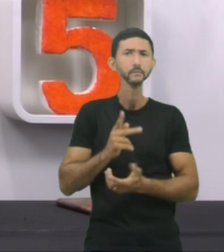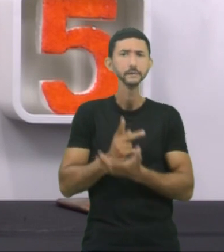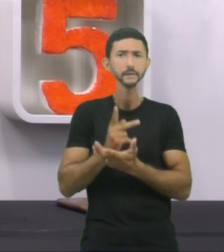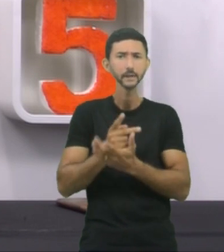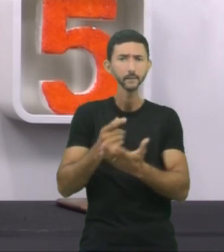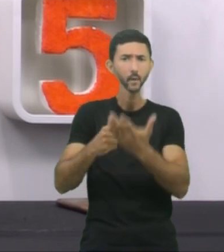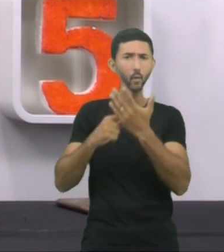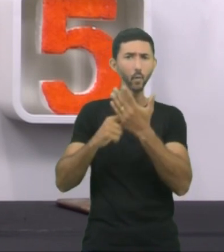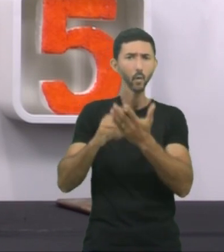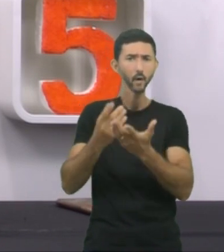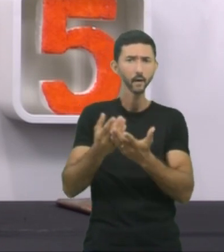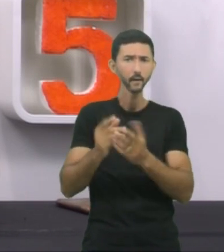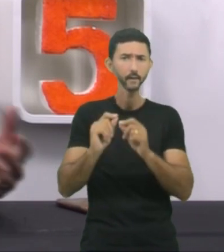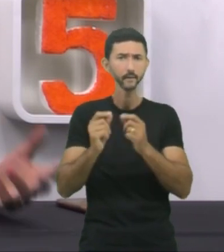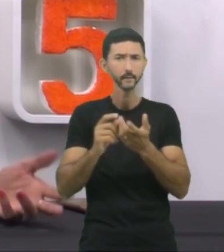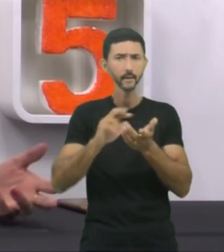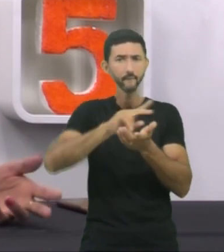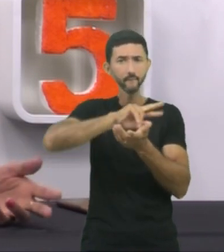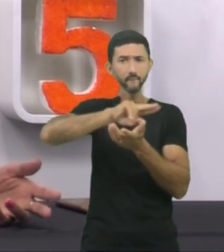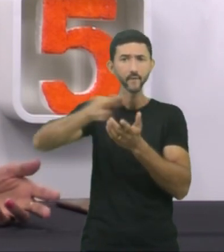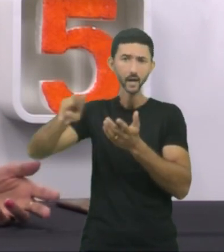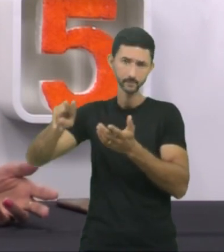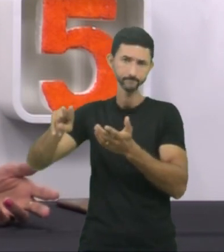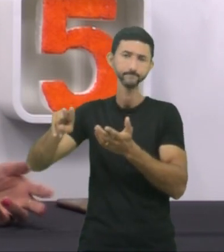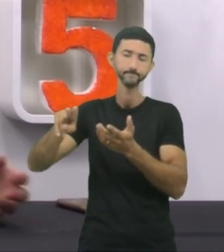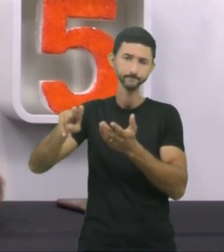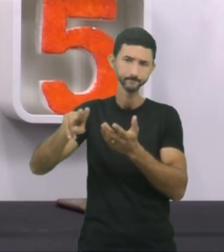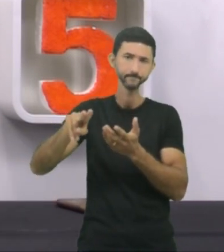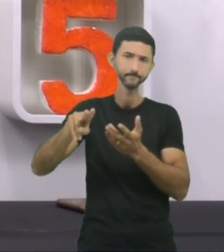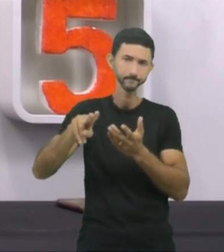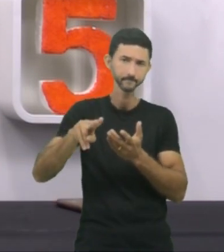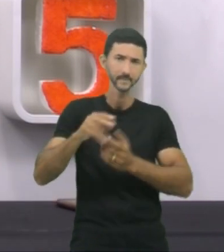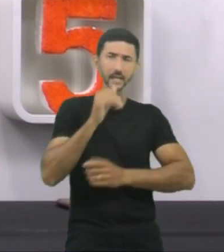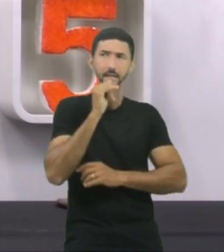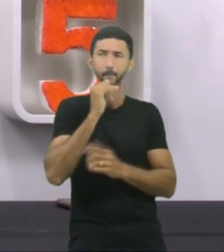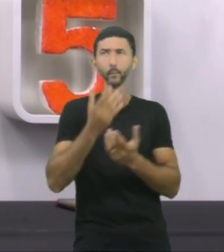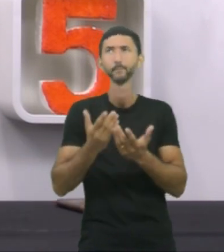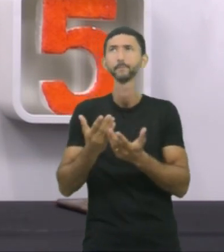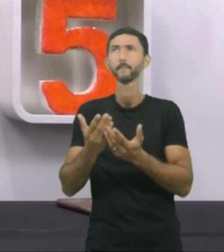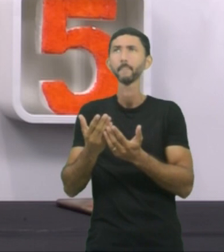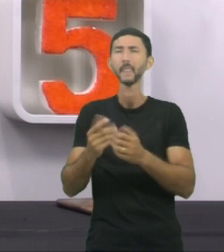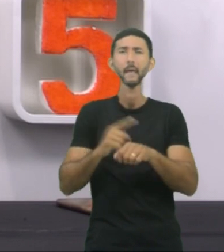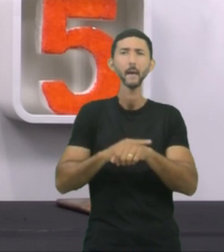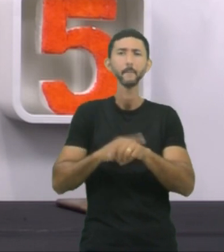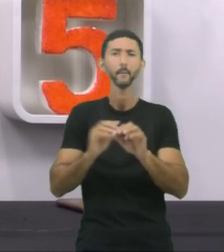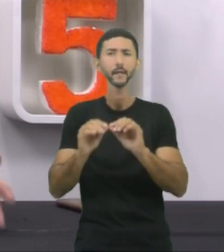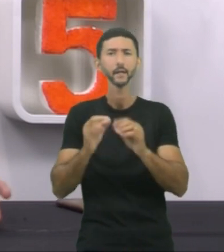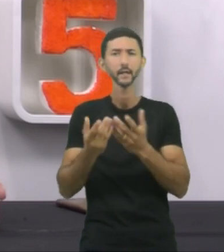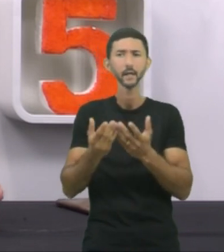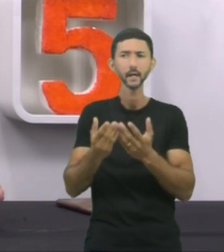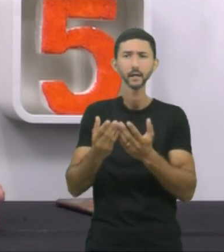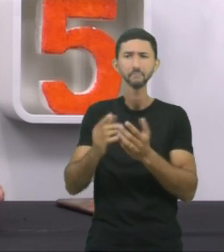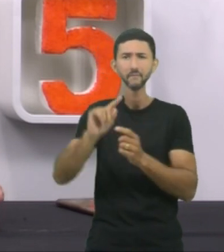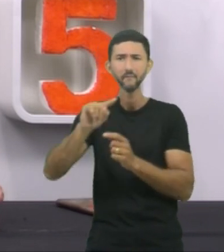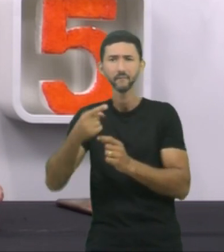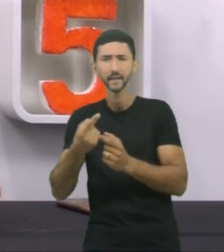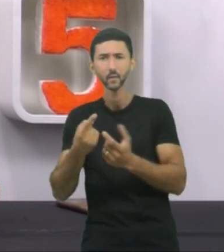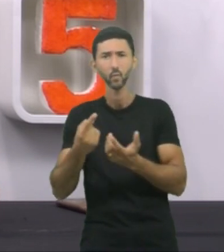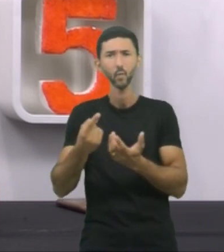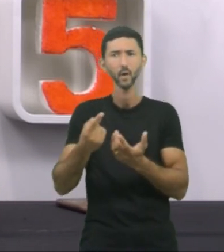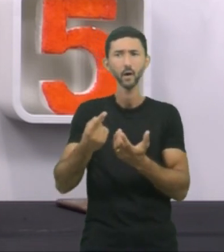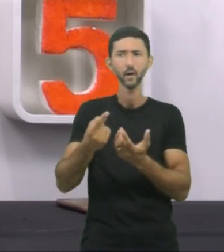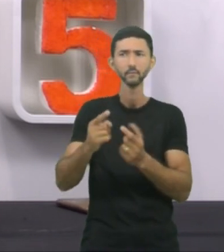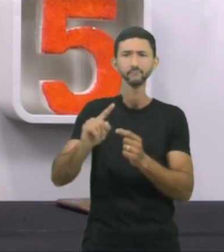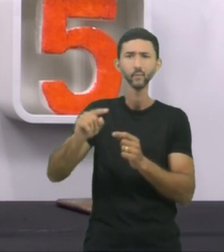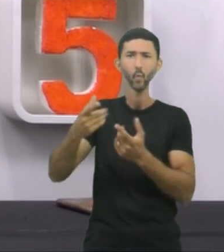são apresentados de formas diferentes. Em alguns momentos, eles têm vírgula.